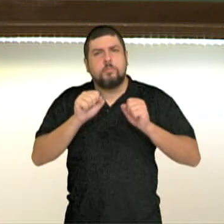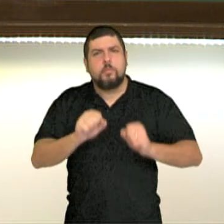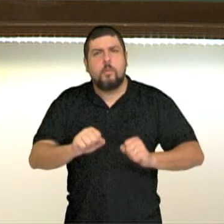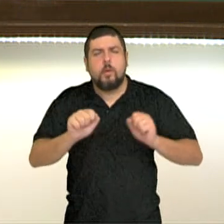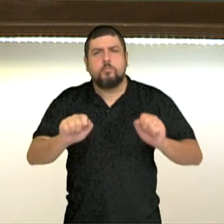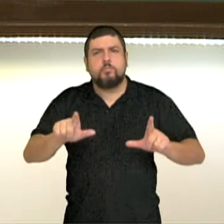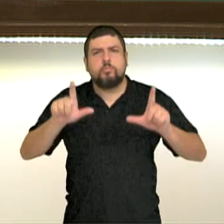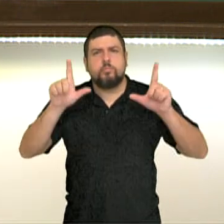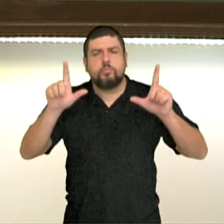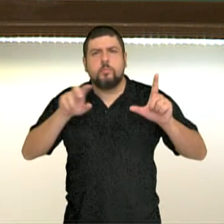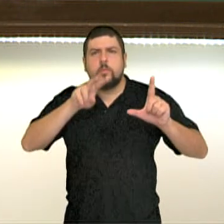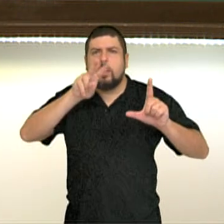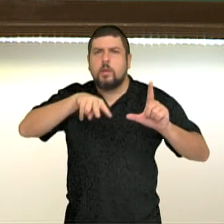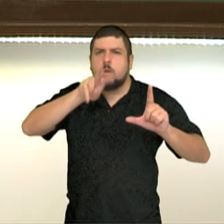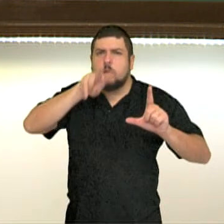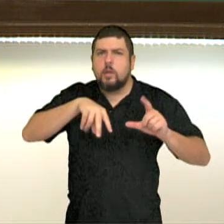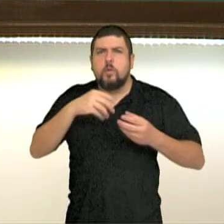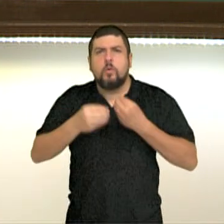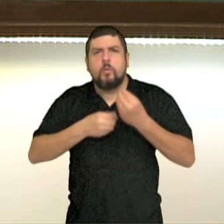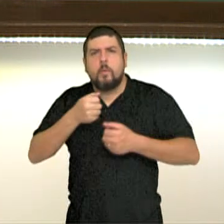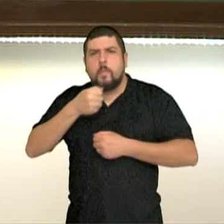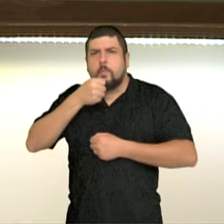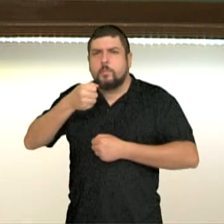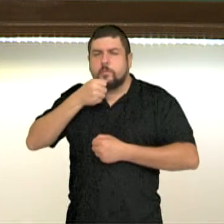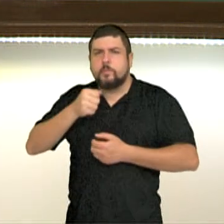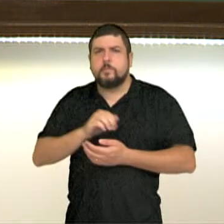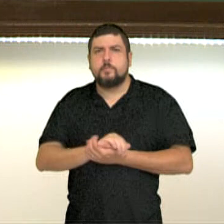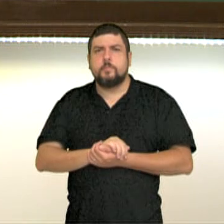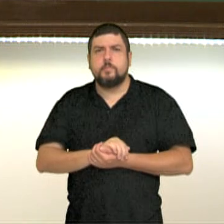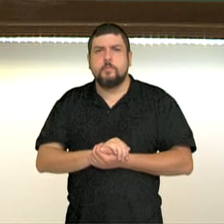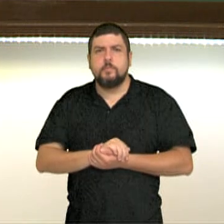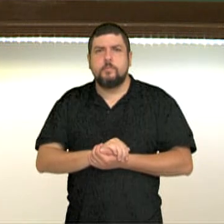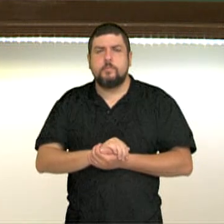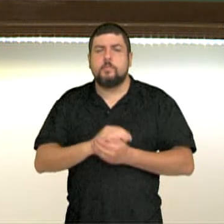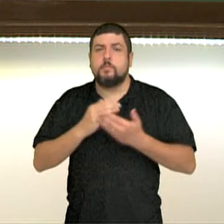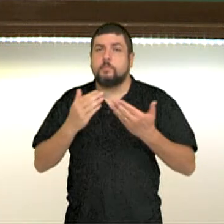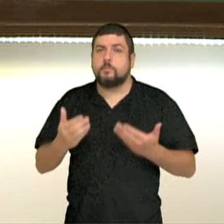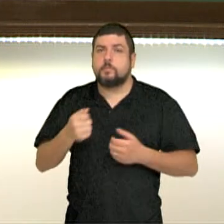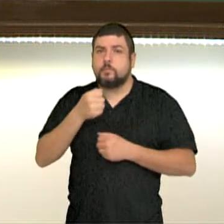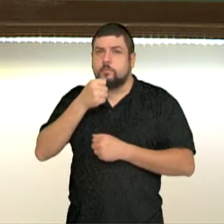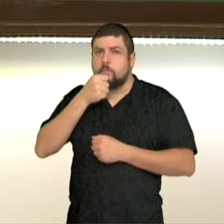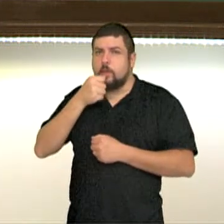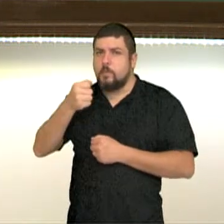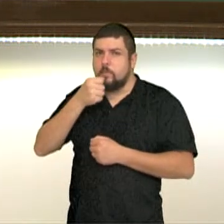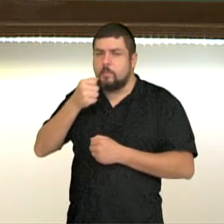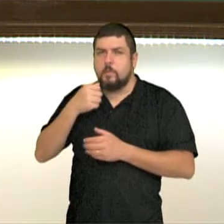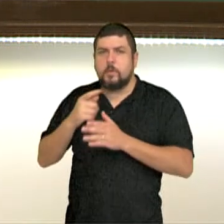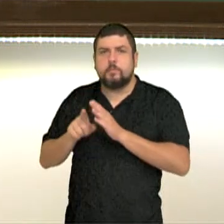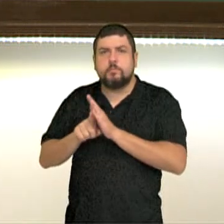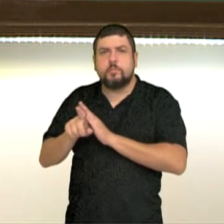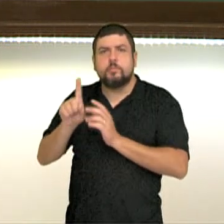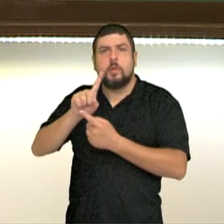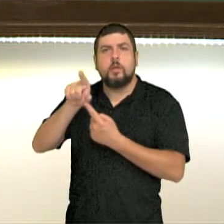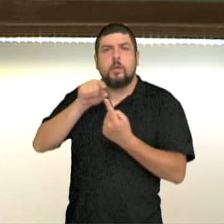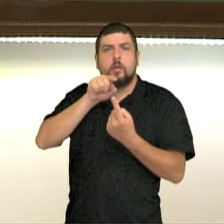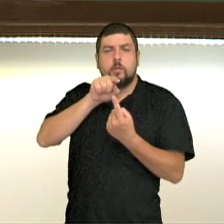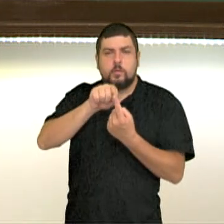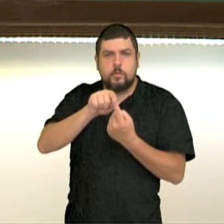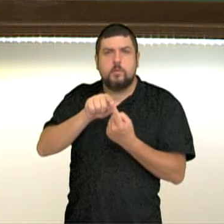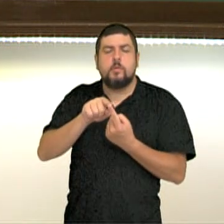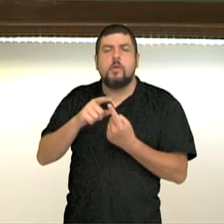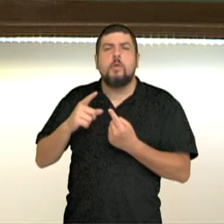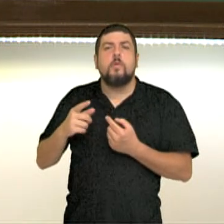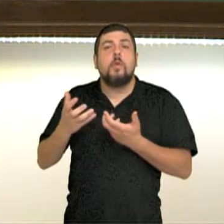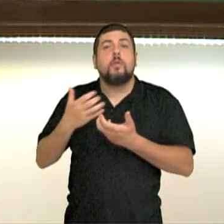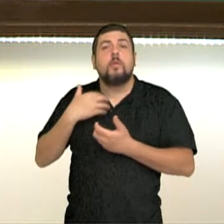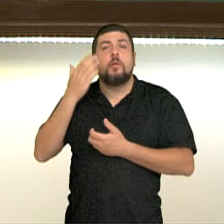outros textos, quais outras entrevistas tem lá. E aí, tendo esse objetivo em mente, quando ele entrevista alguém, ele vai querer